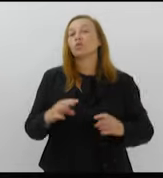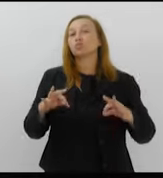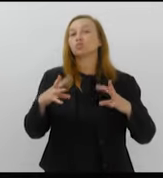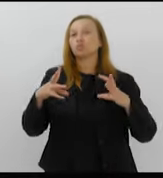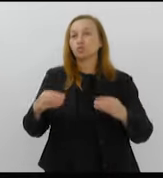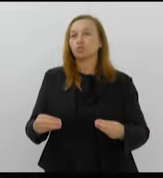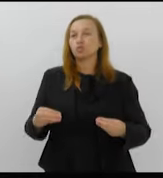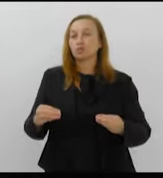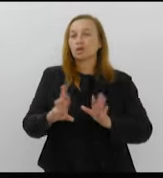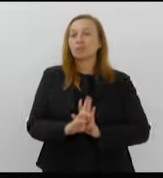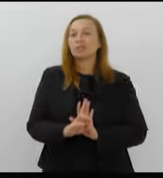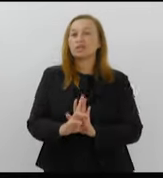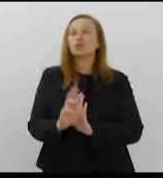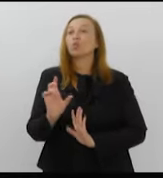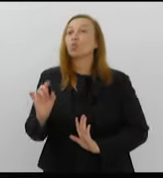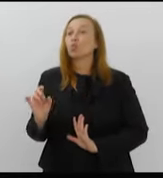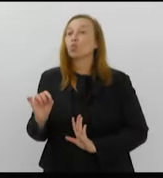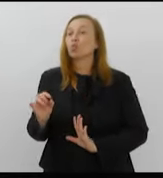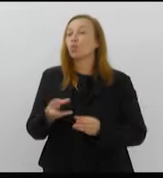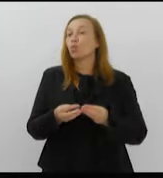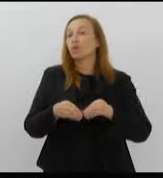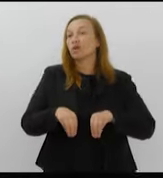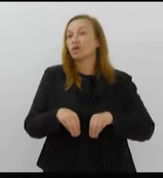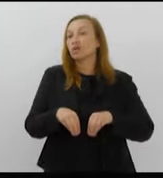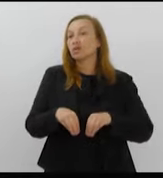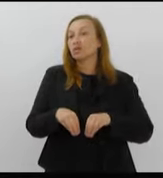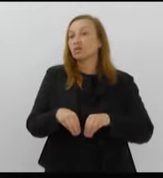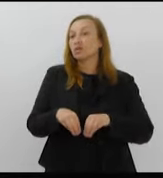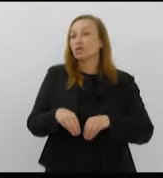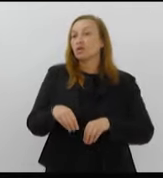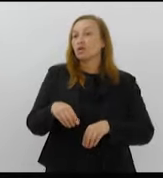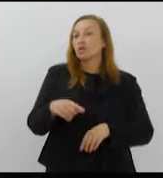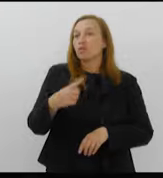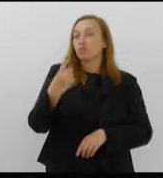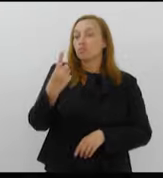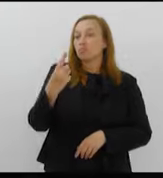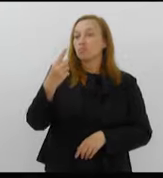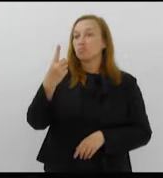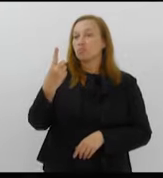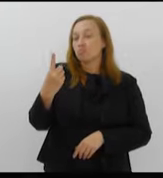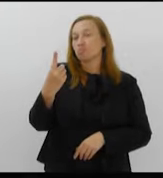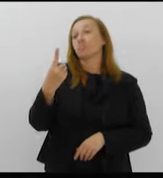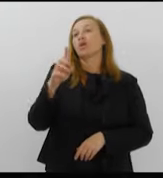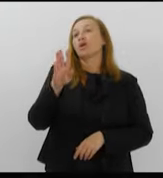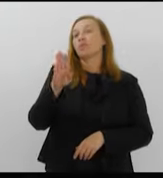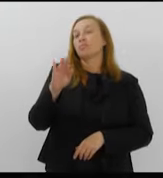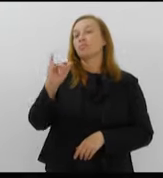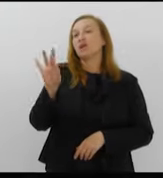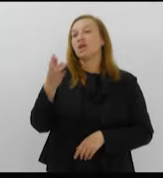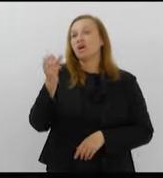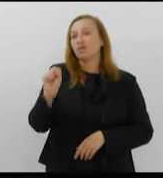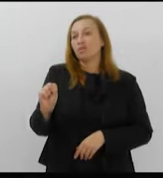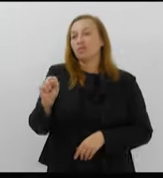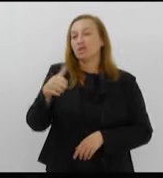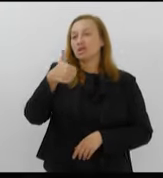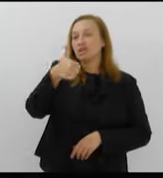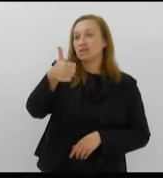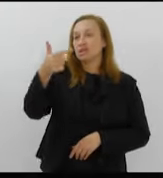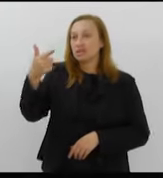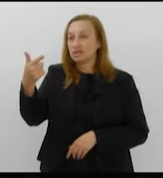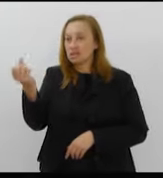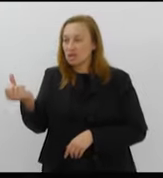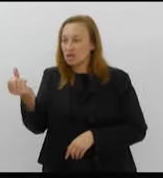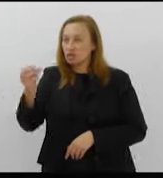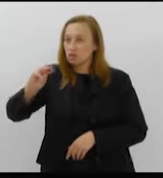tudo representou um prejuízo na ordem de 1 bilhão e 16 milhões, só contabilizado até 2019 para